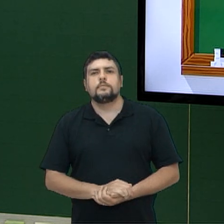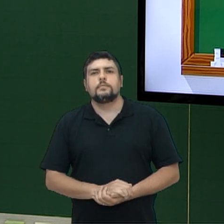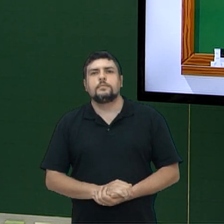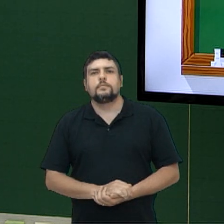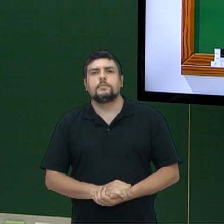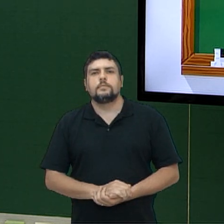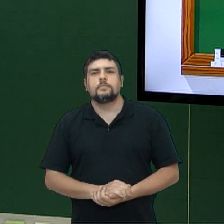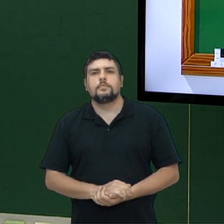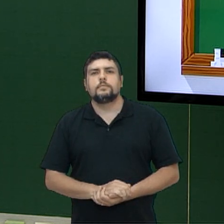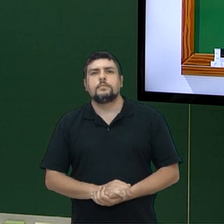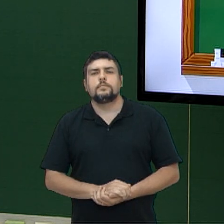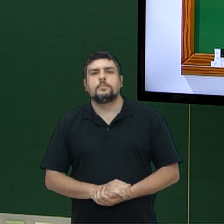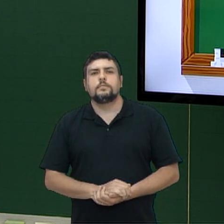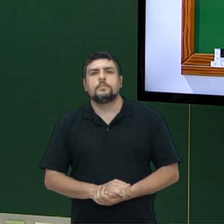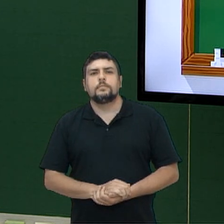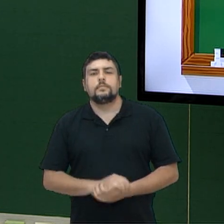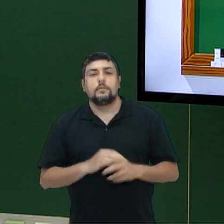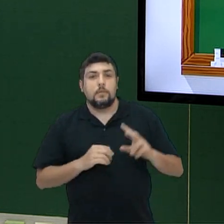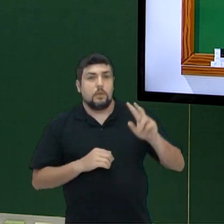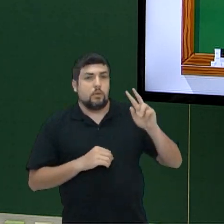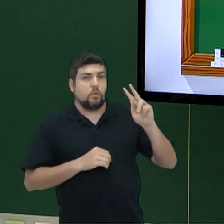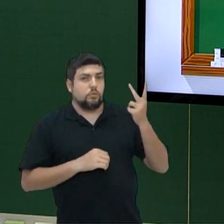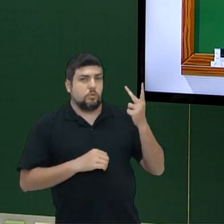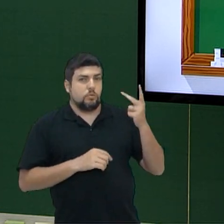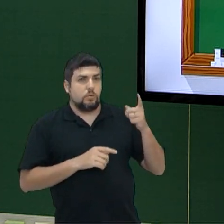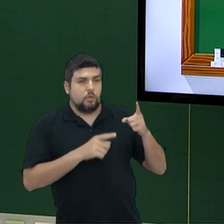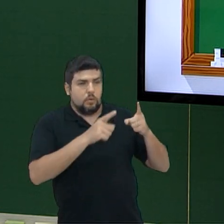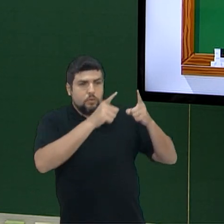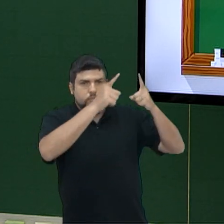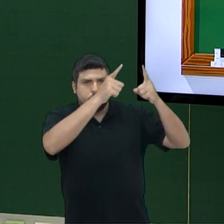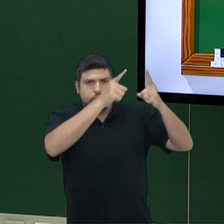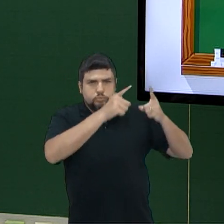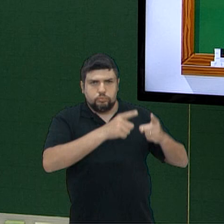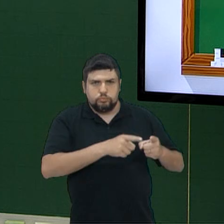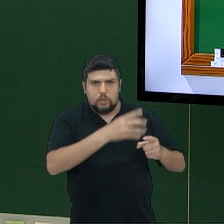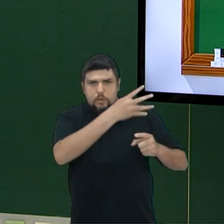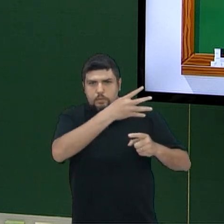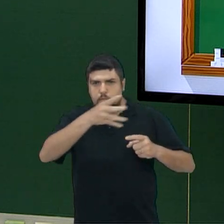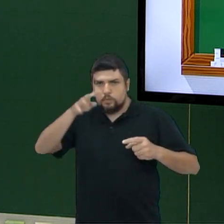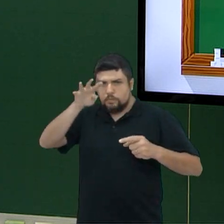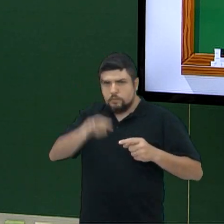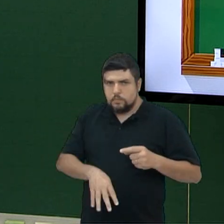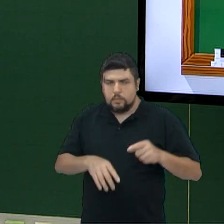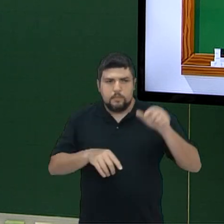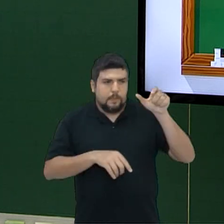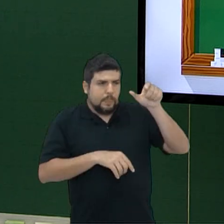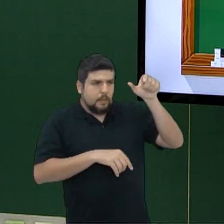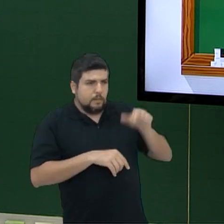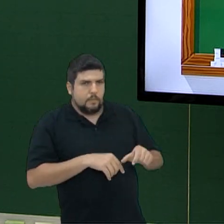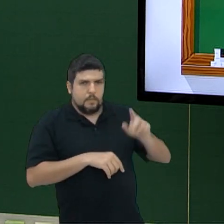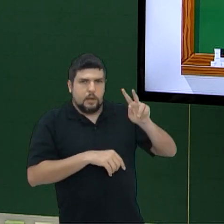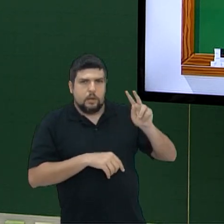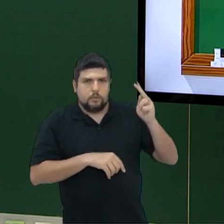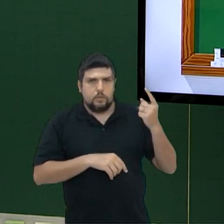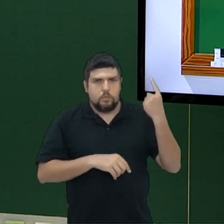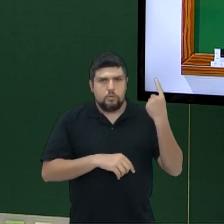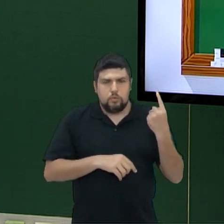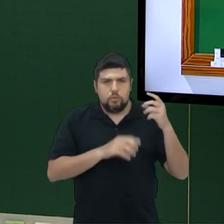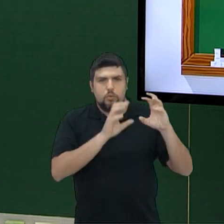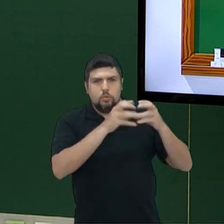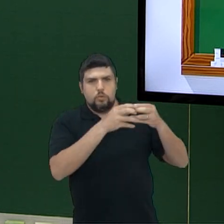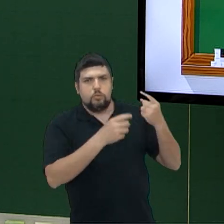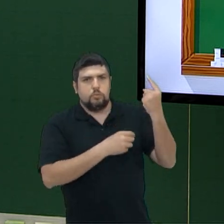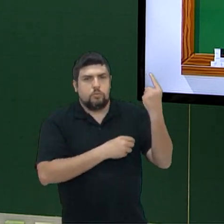é do grupo 1, portanto, ele tem um elétron na sua camada de